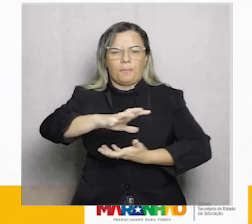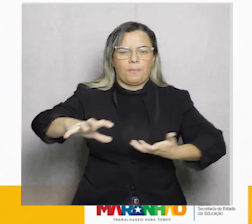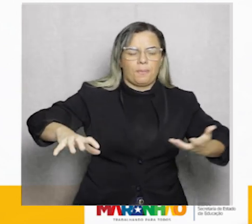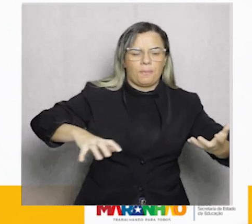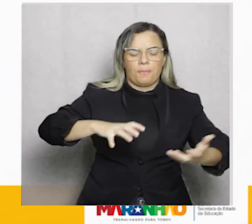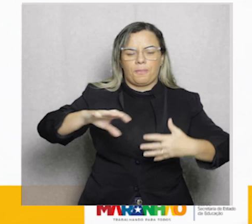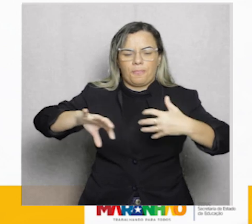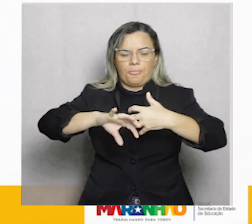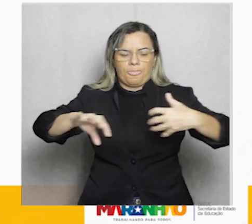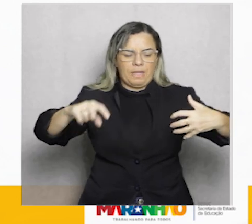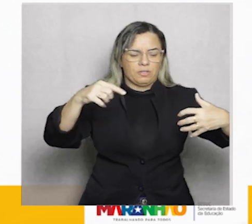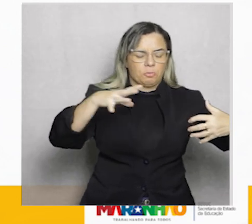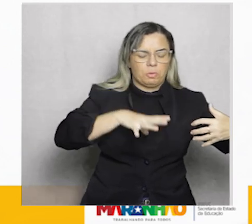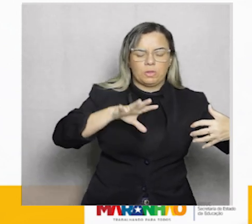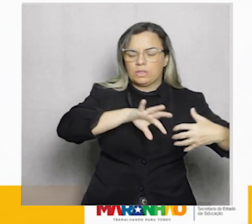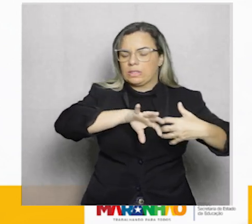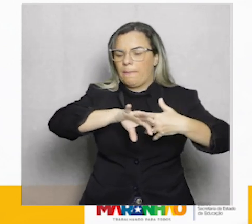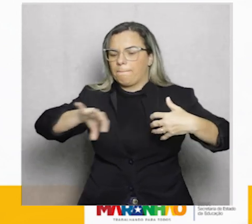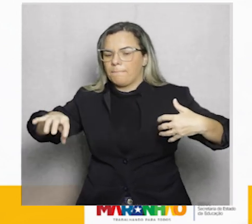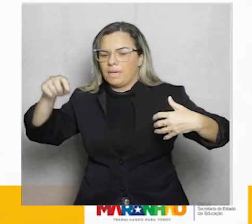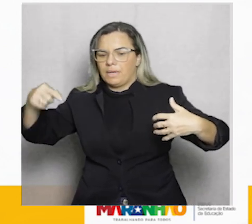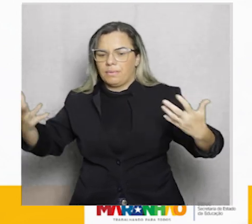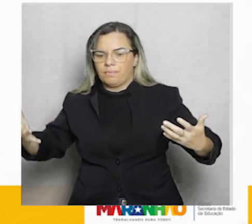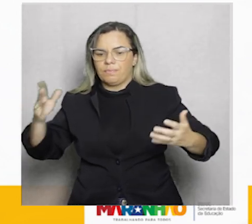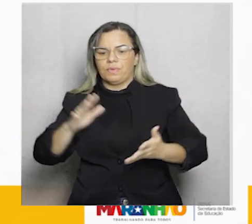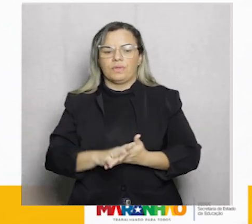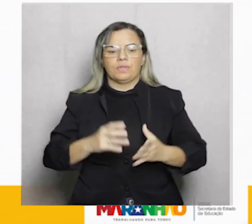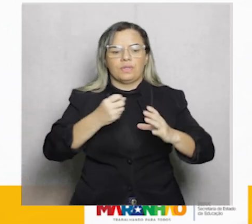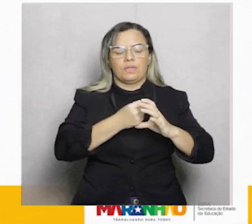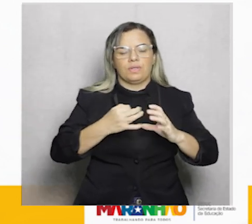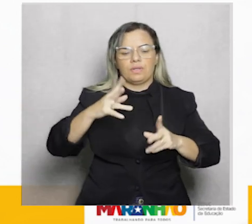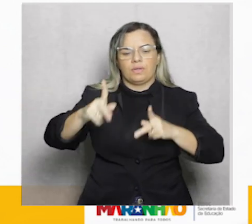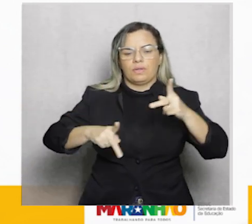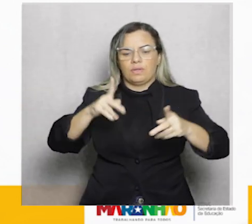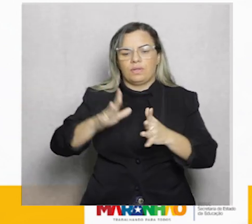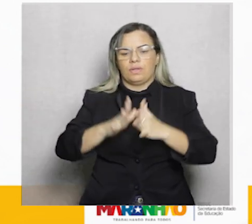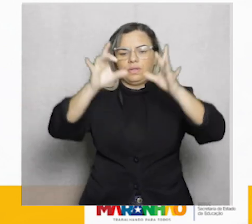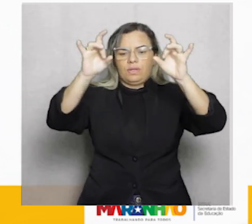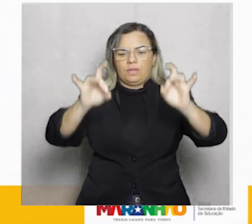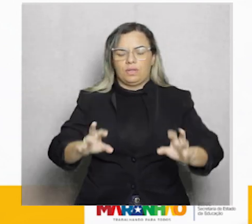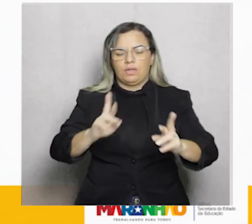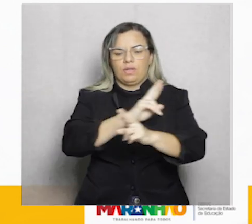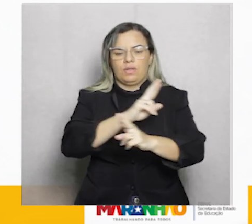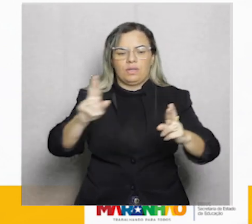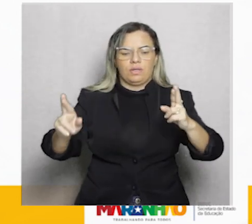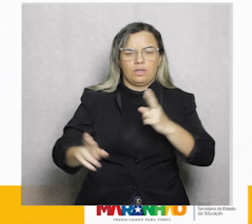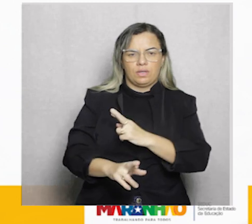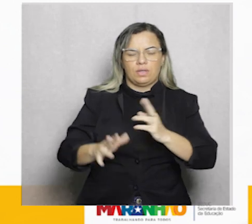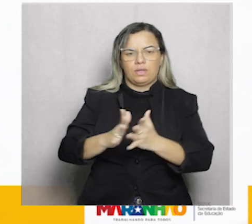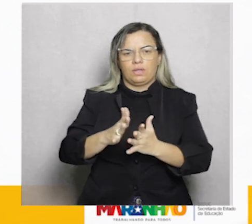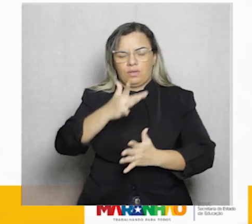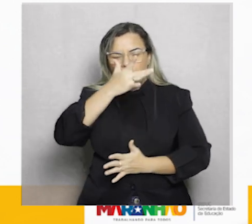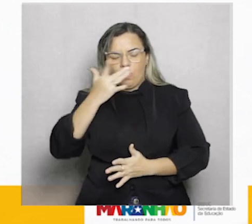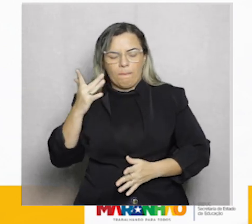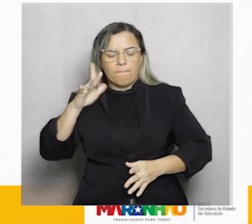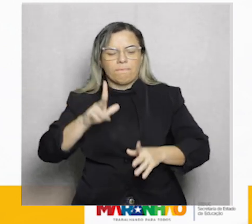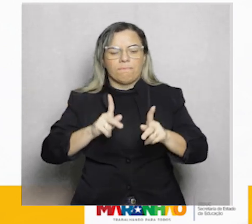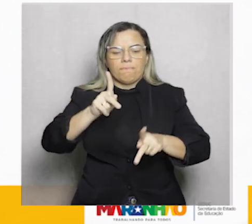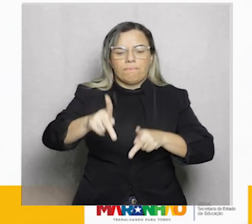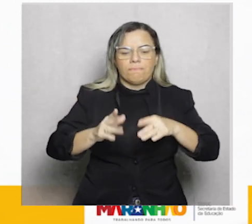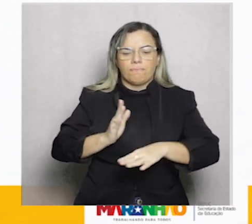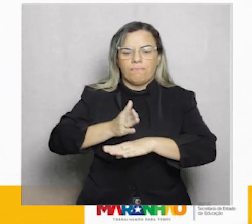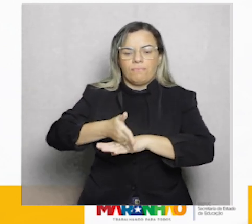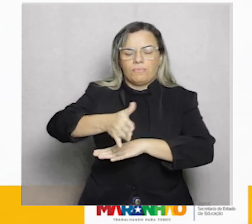na colônia, foi o seu caráter popular. Em especial no que diz respeito aos participantes, que ele coloca